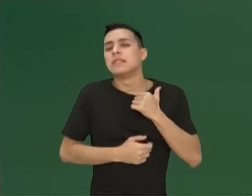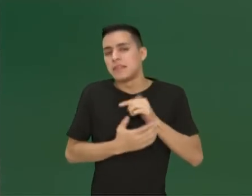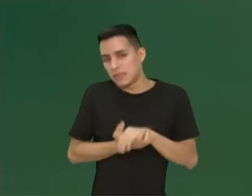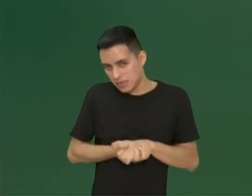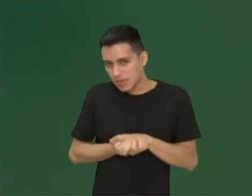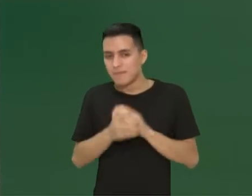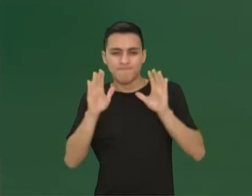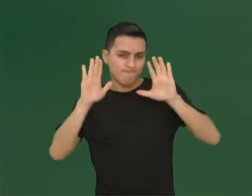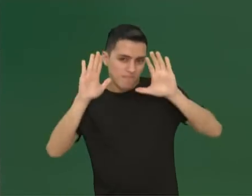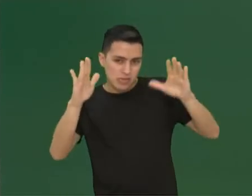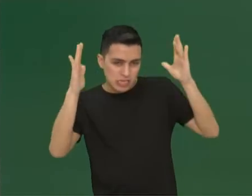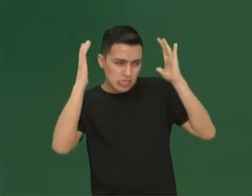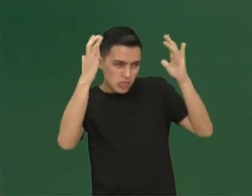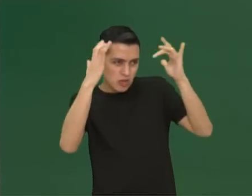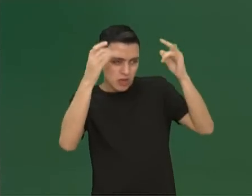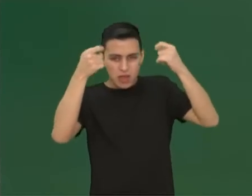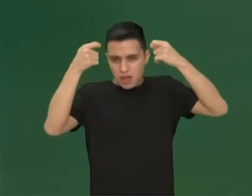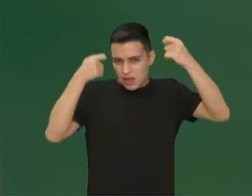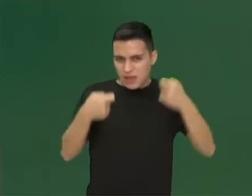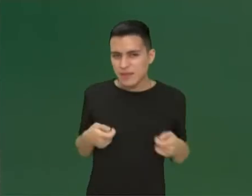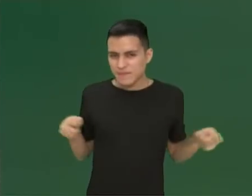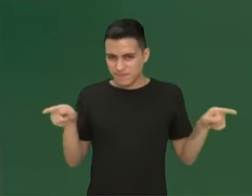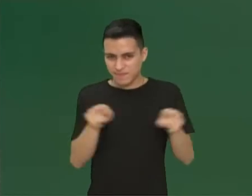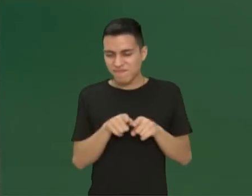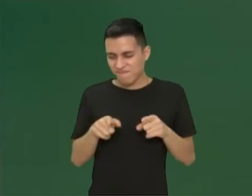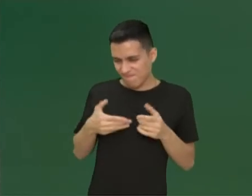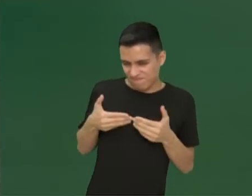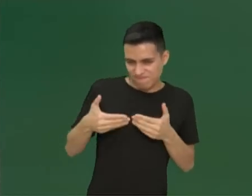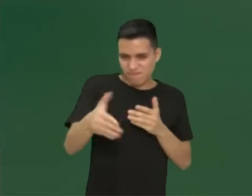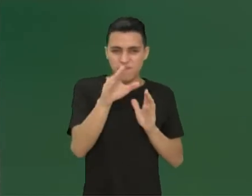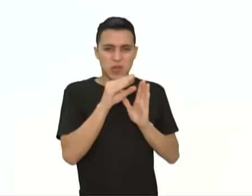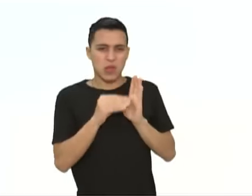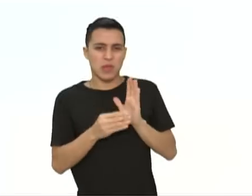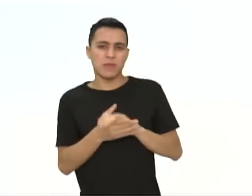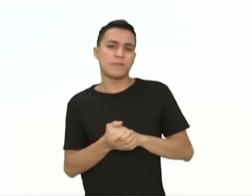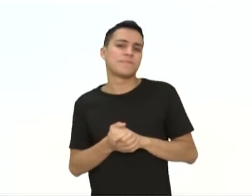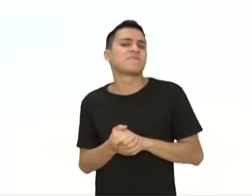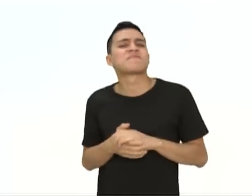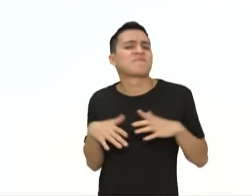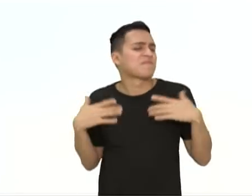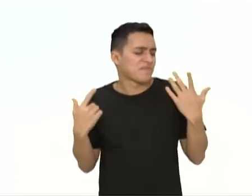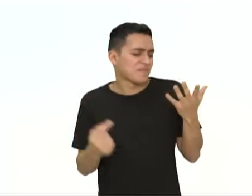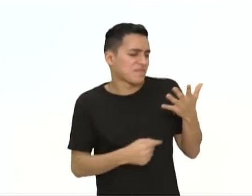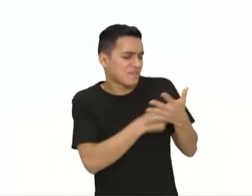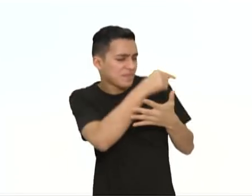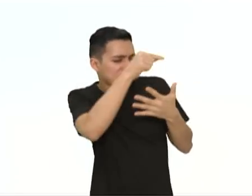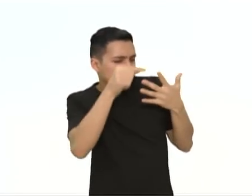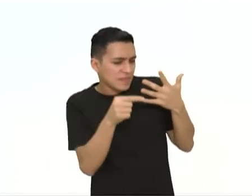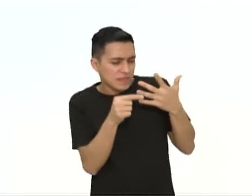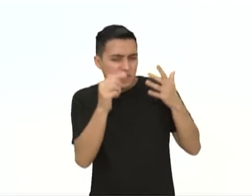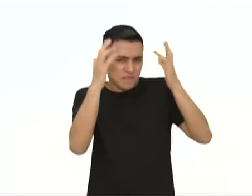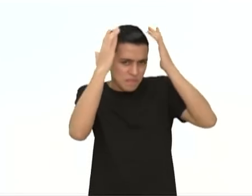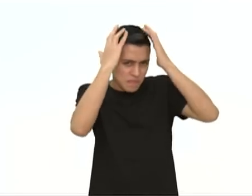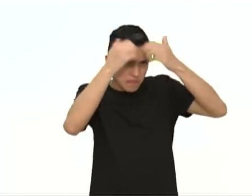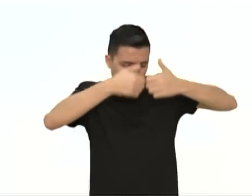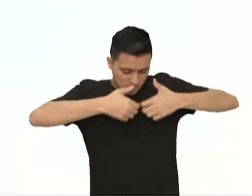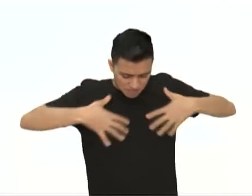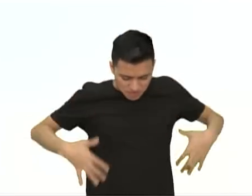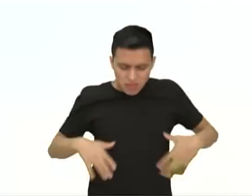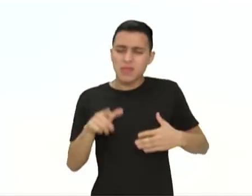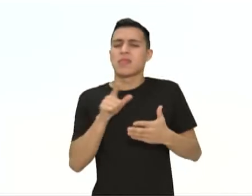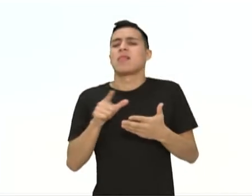vontade. Mas é o cérebro também que controla. Vamos adiante? Os elementos do sistema nervoso humano atuam de